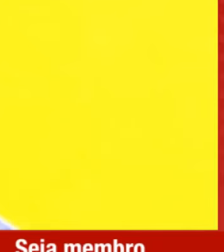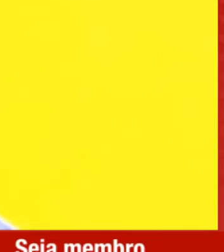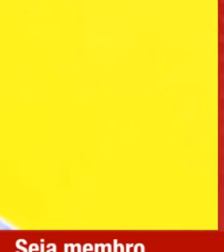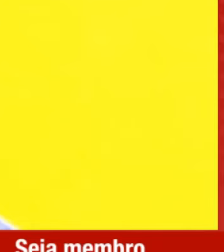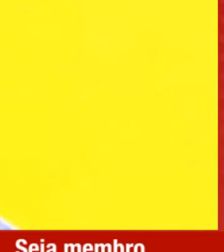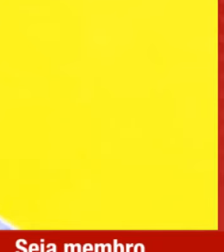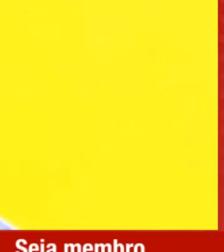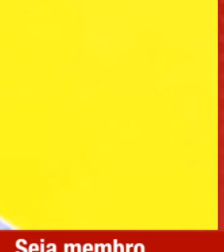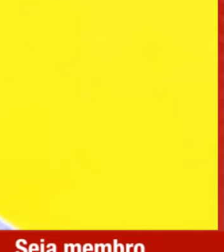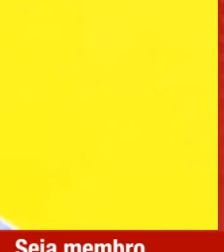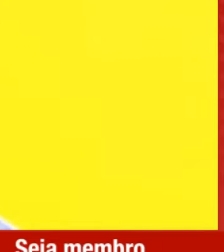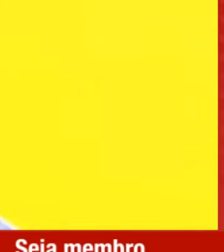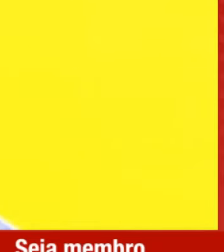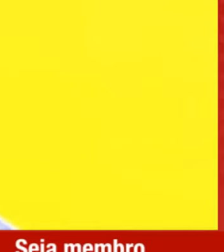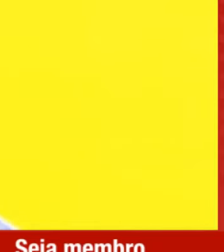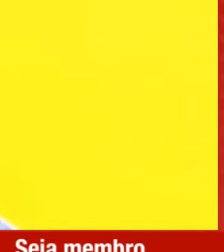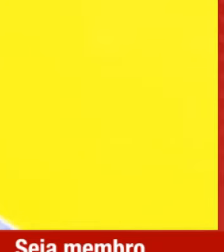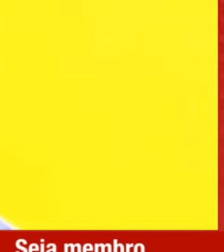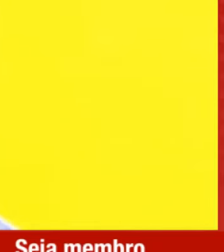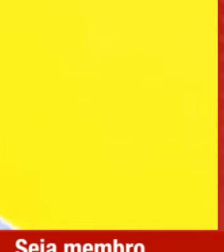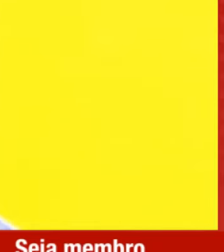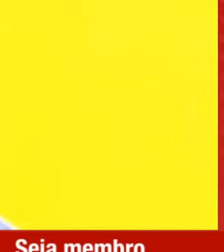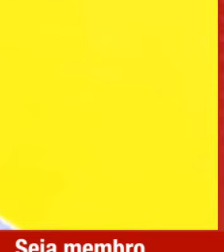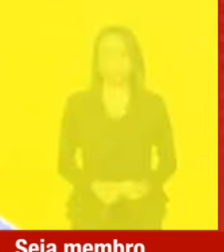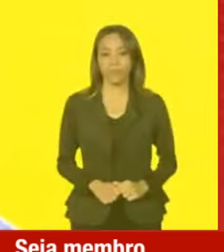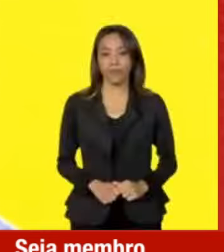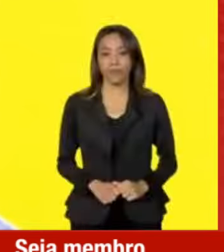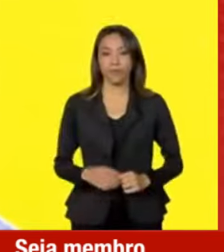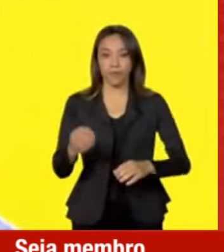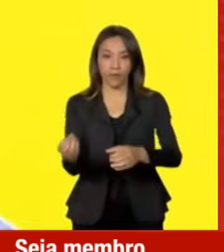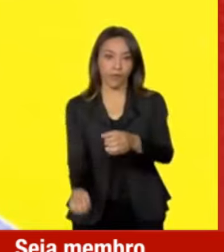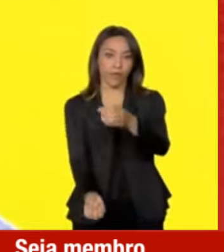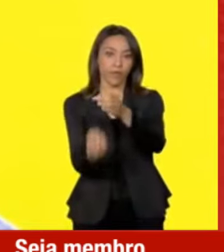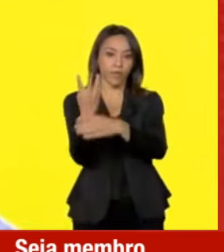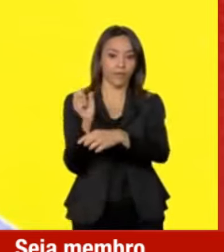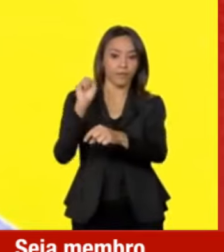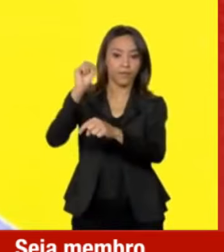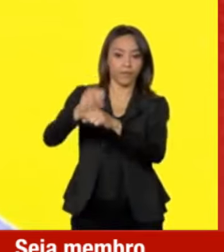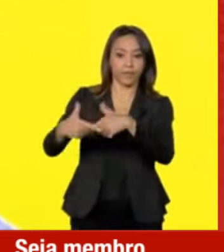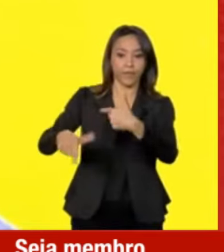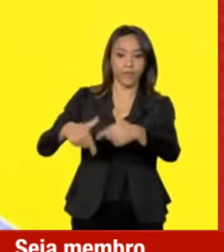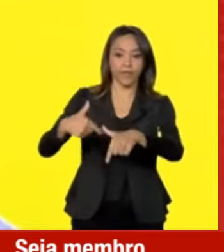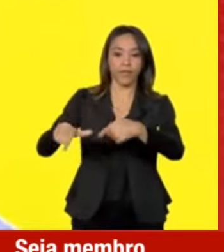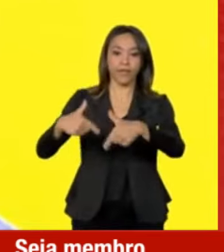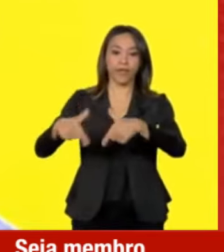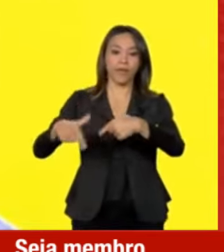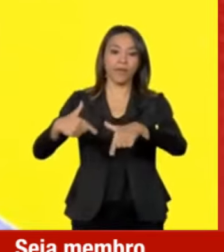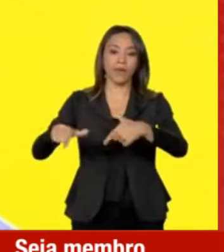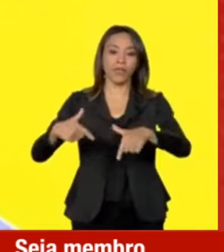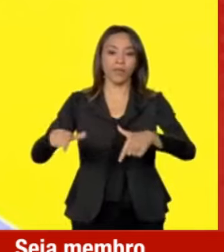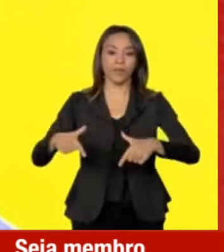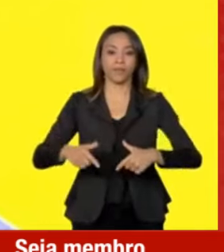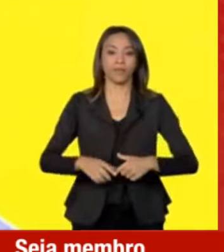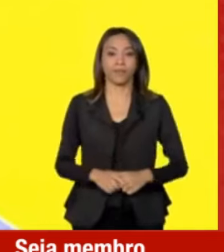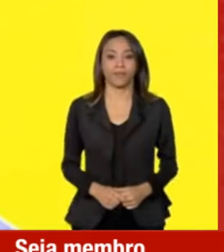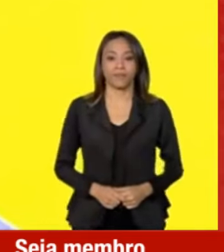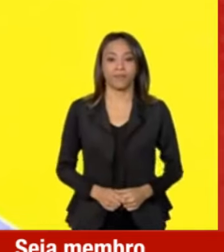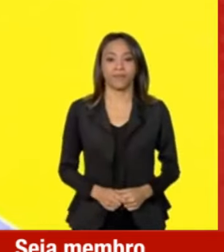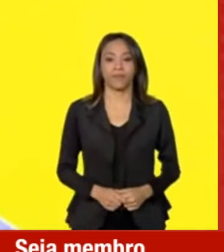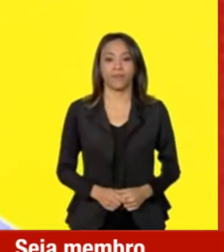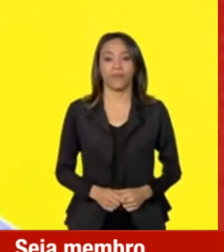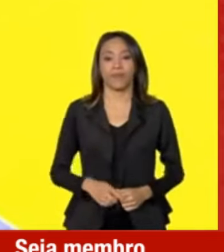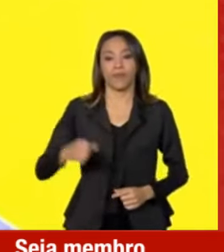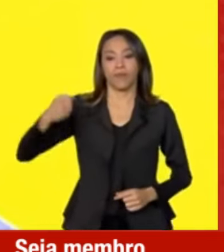desenvolvimento, geração de emprego e renda e casa própria barata. A quarta coisa que